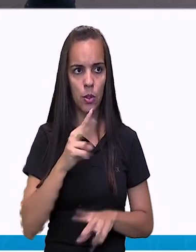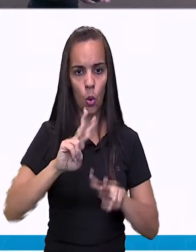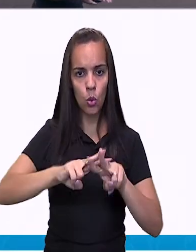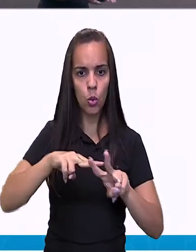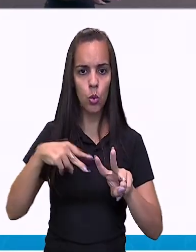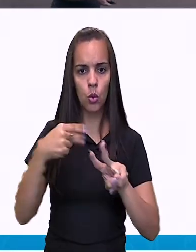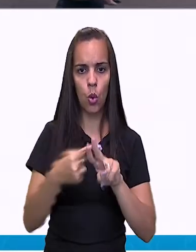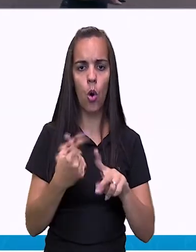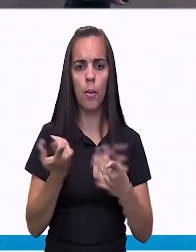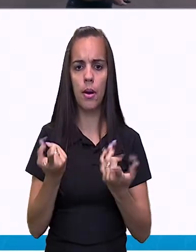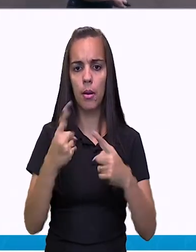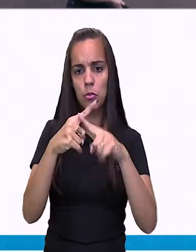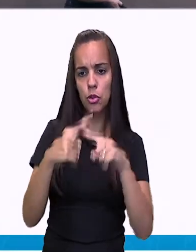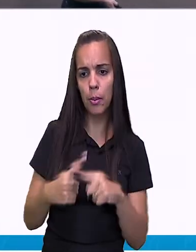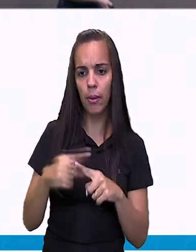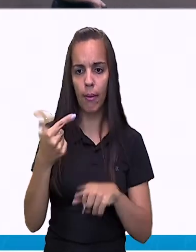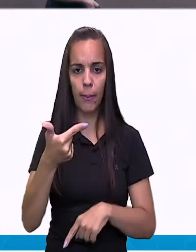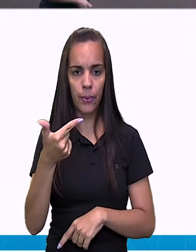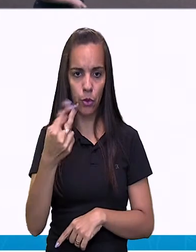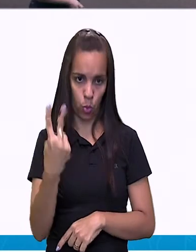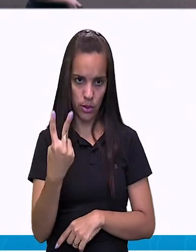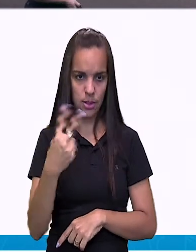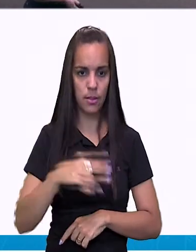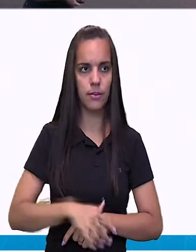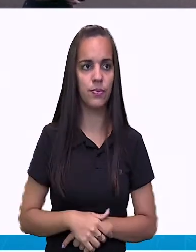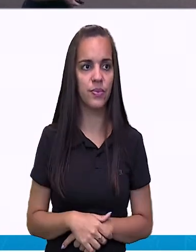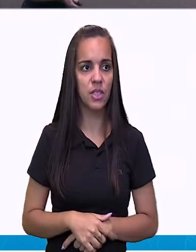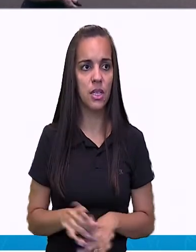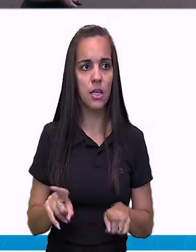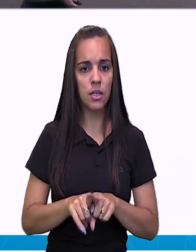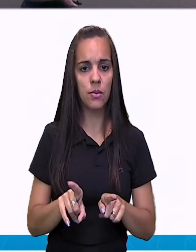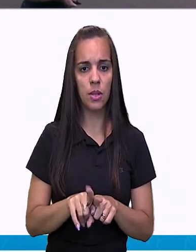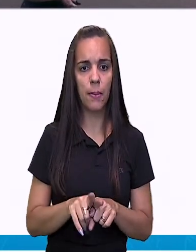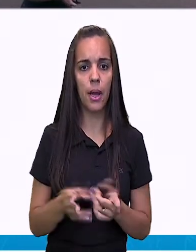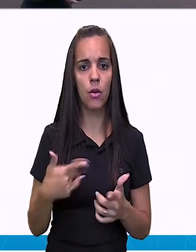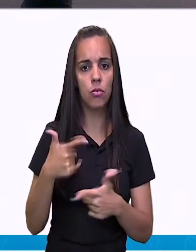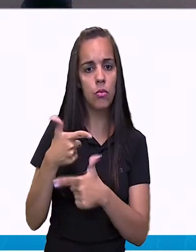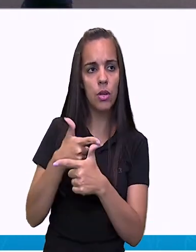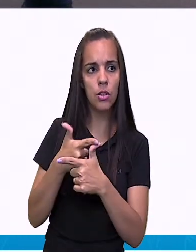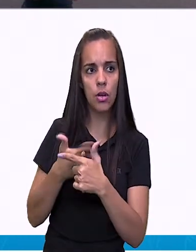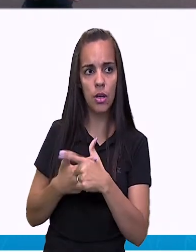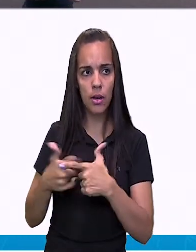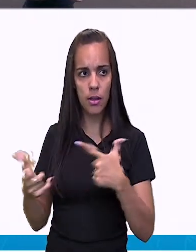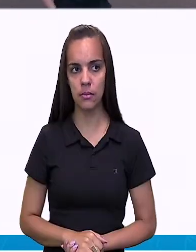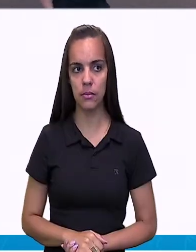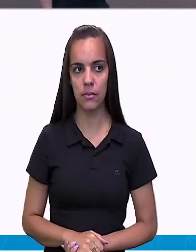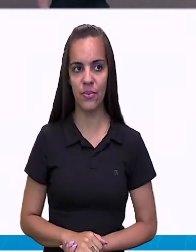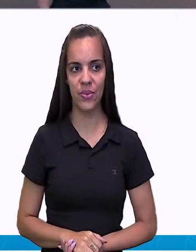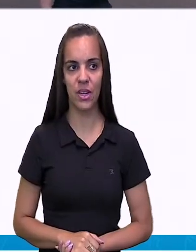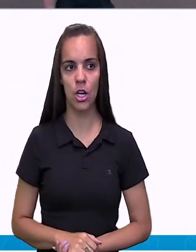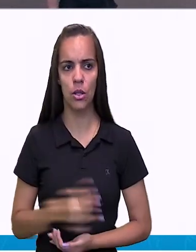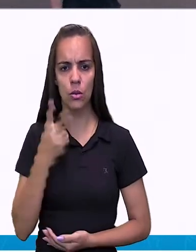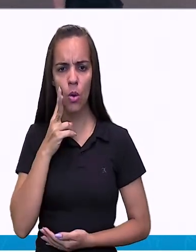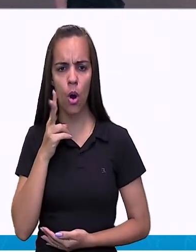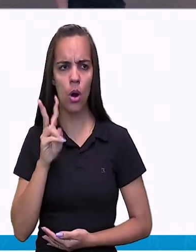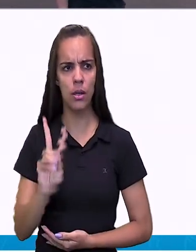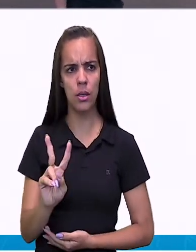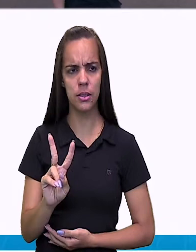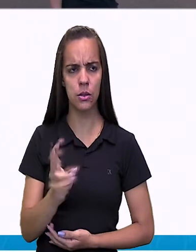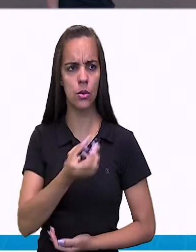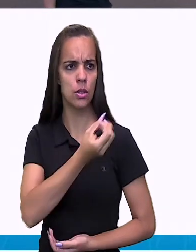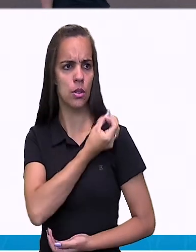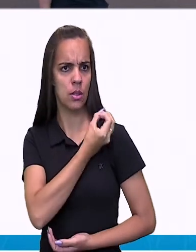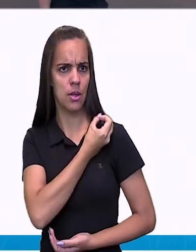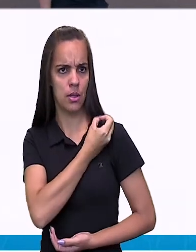por 2. E aí sucessivamente. E quando eu tenho também as frações, olha,